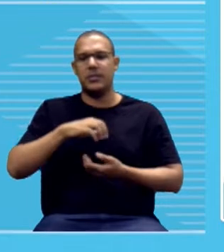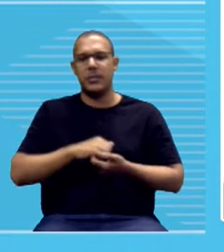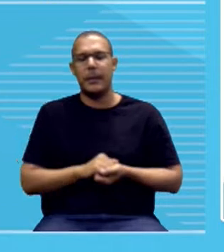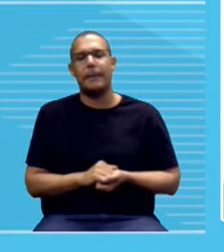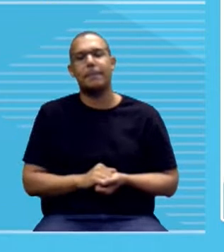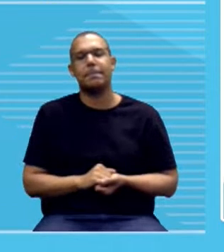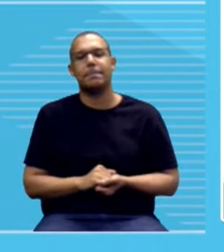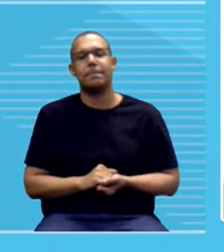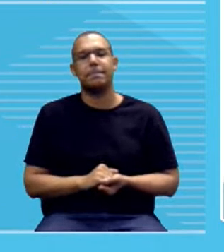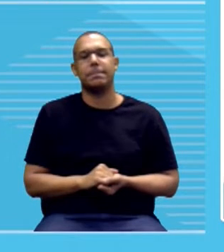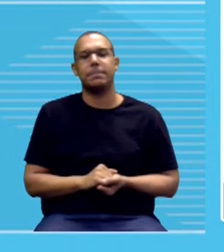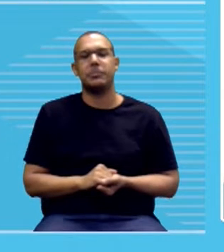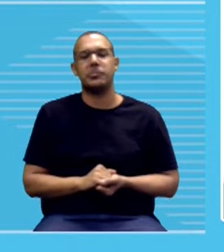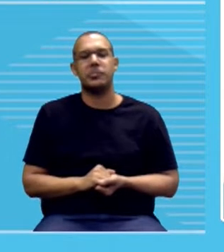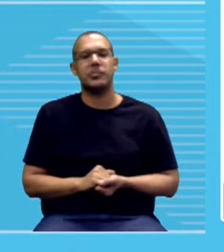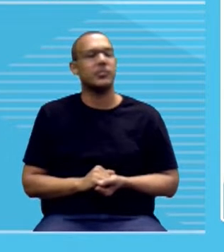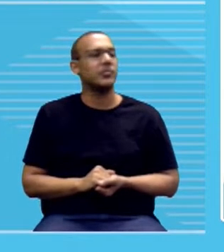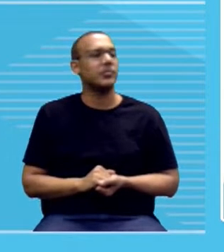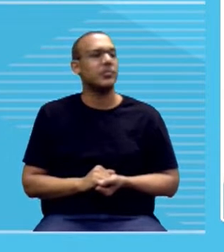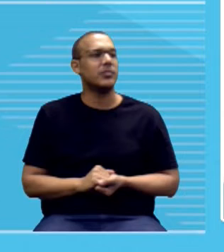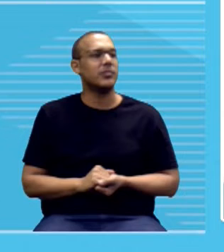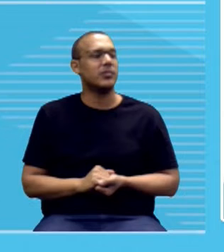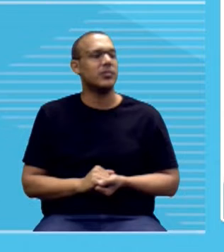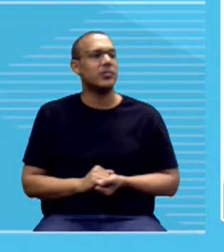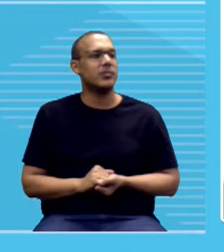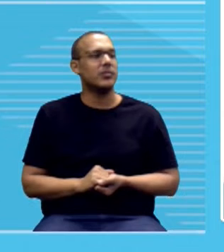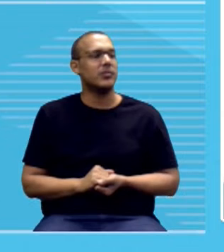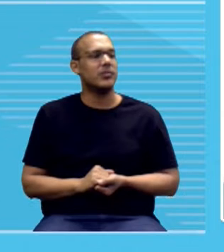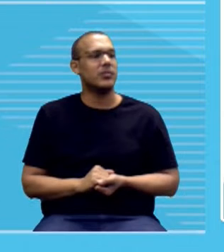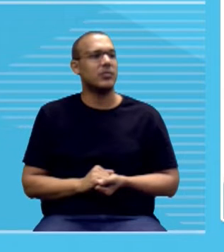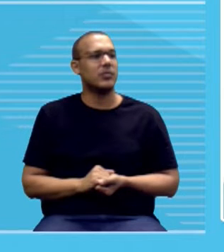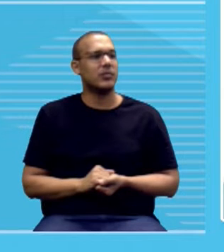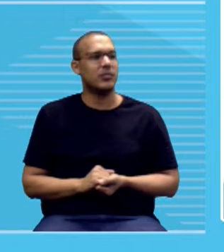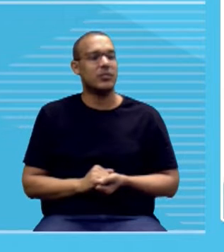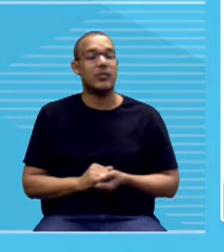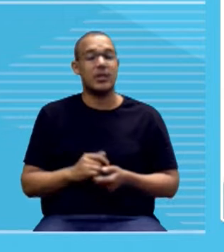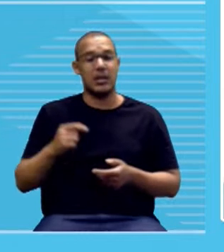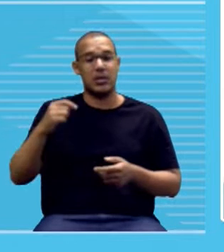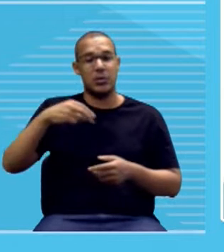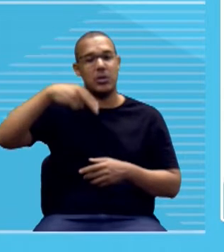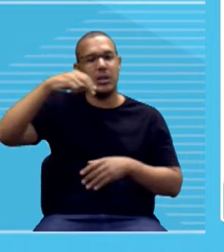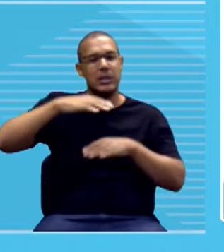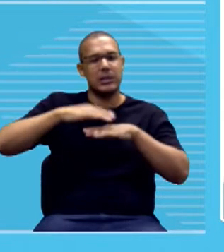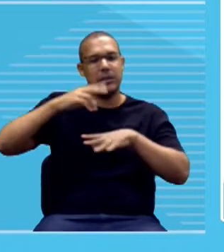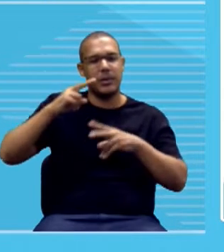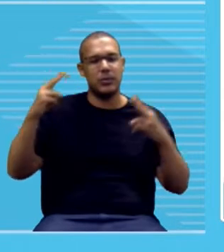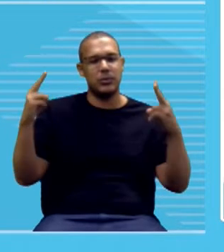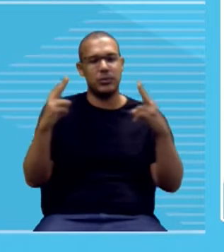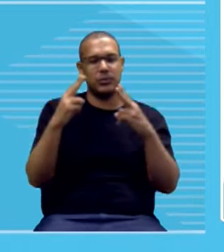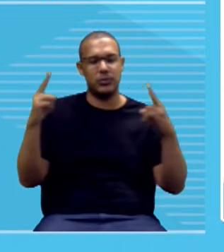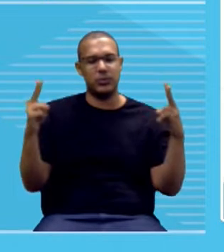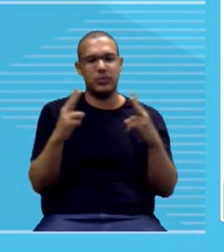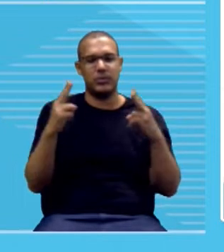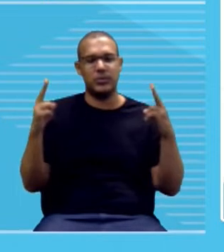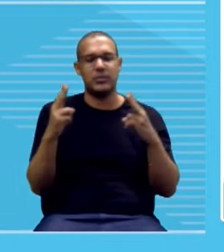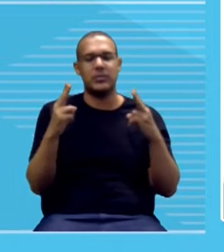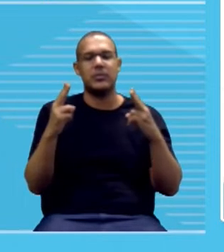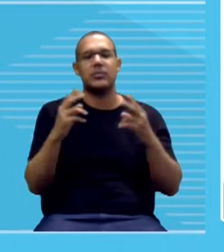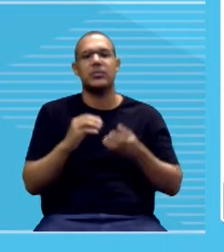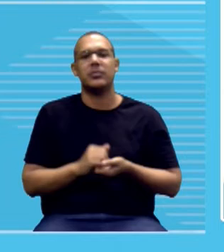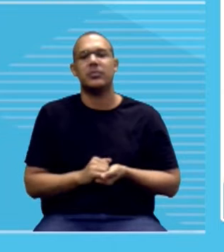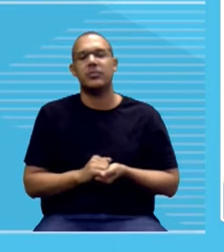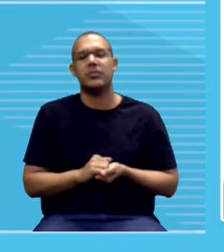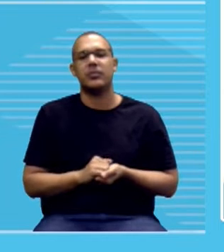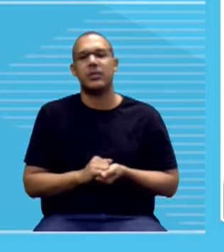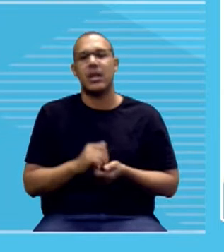importante tipo de energia renovável. Claro, a gente tem mais quantidade de vento no Nordeste inteiro, não só na região costeira. Por